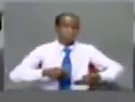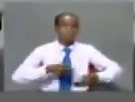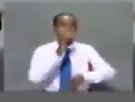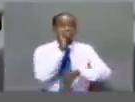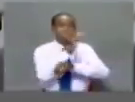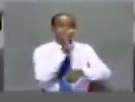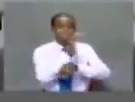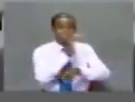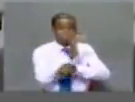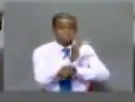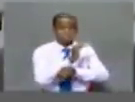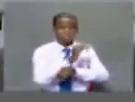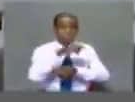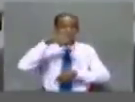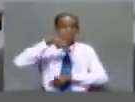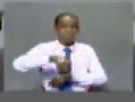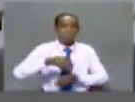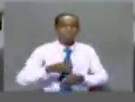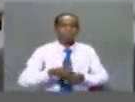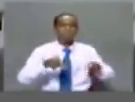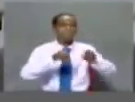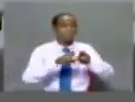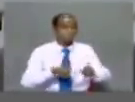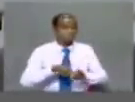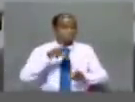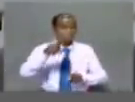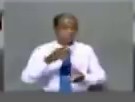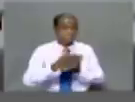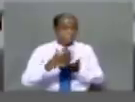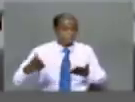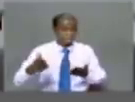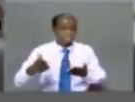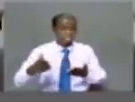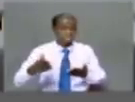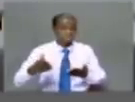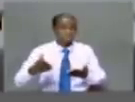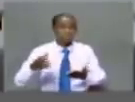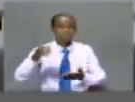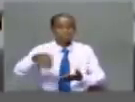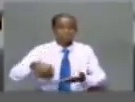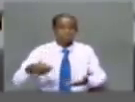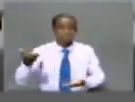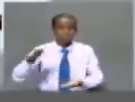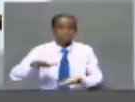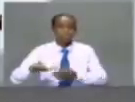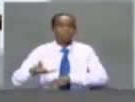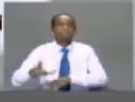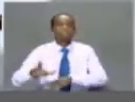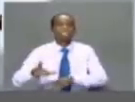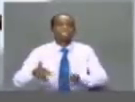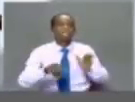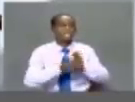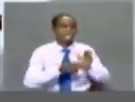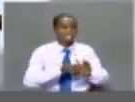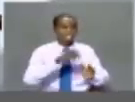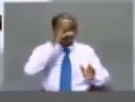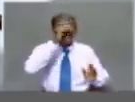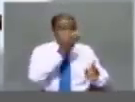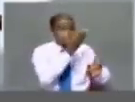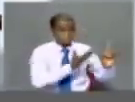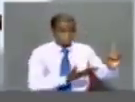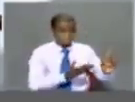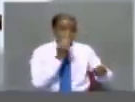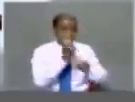e havia lá um pequeno cemitério, onde aqueles que morriam nas obras eram ali enterrados. Eu fui visitar